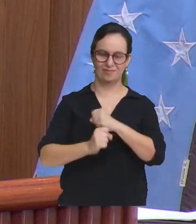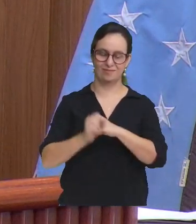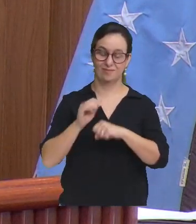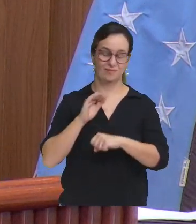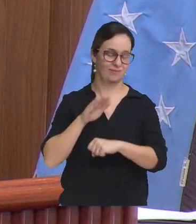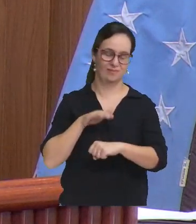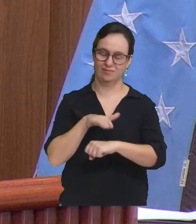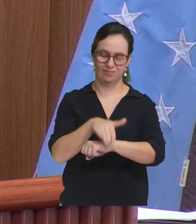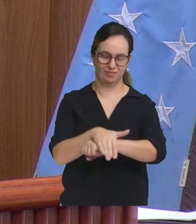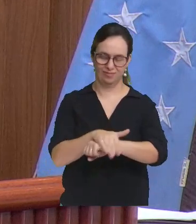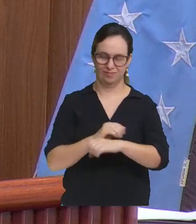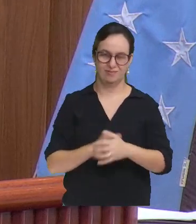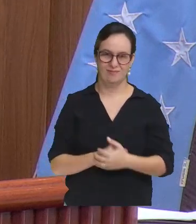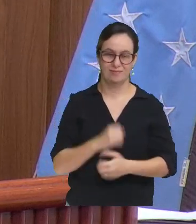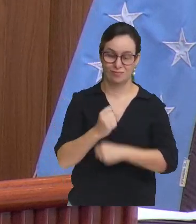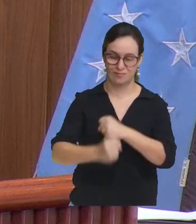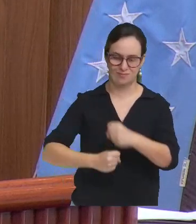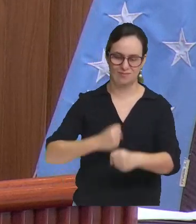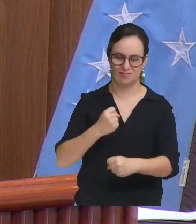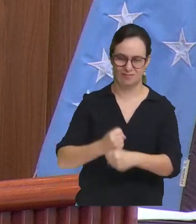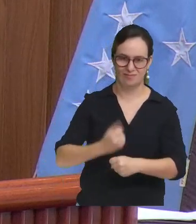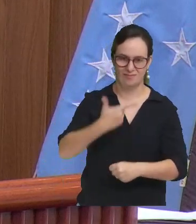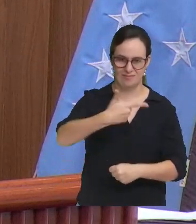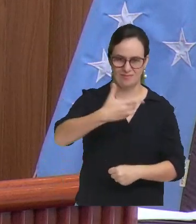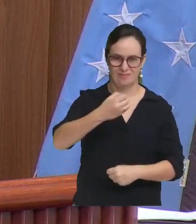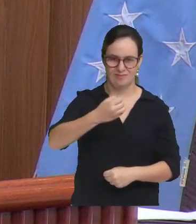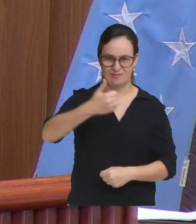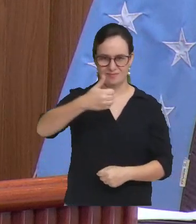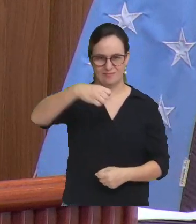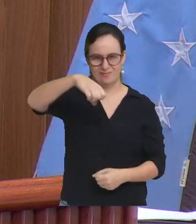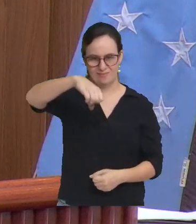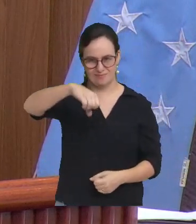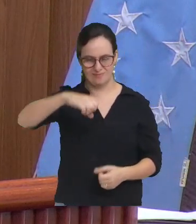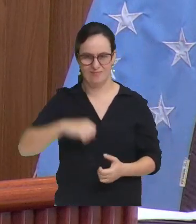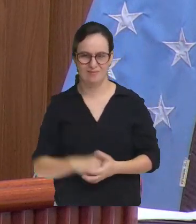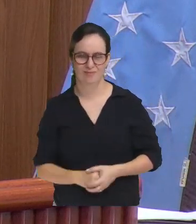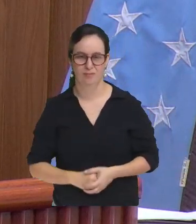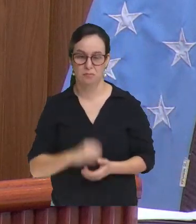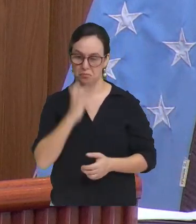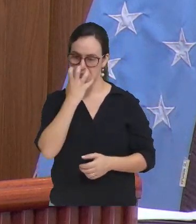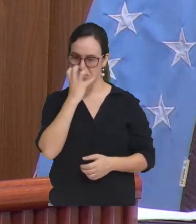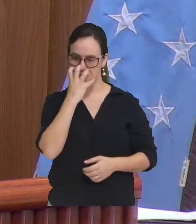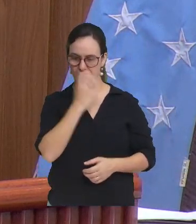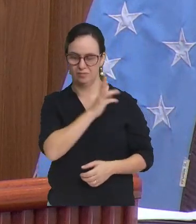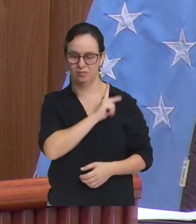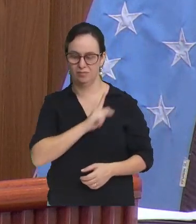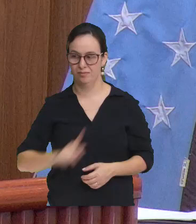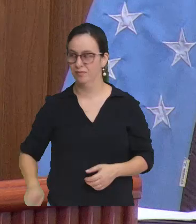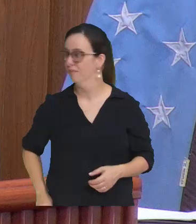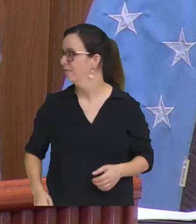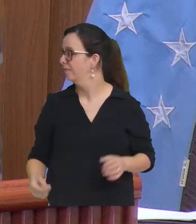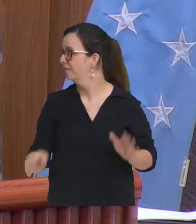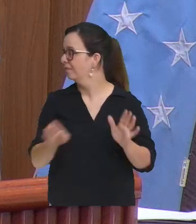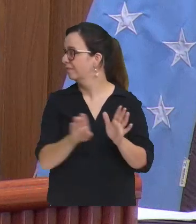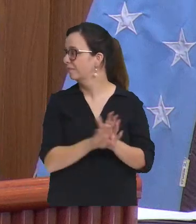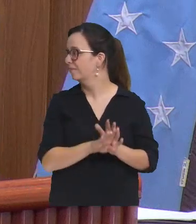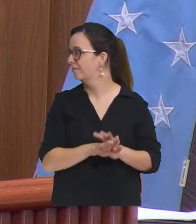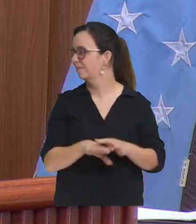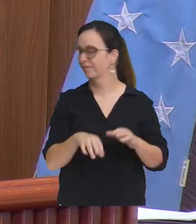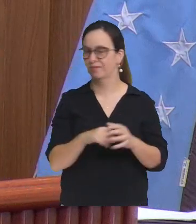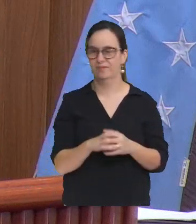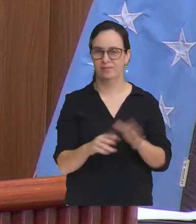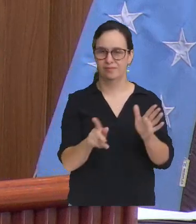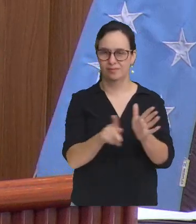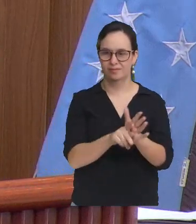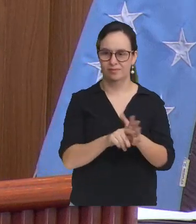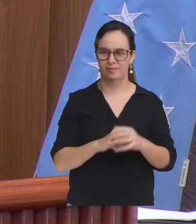Leis, nós retomamos este projeto dos estagiários em parceria com a FEMA, através da Daniele,